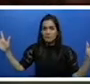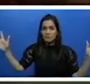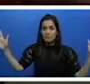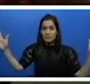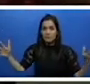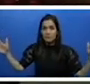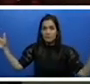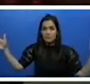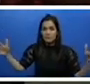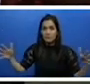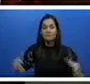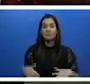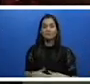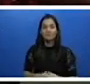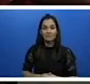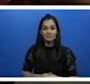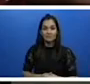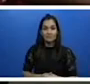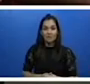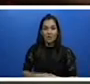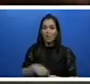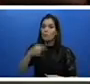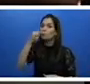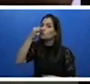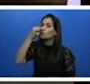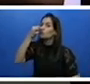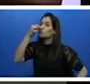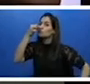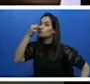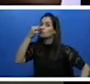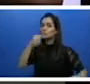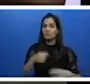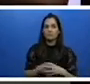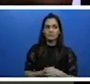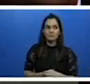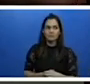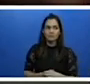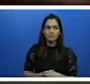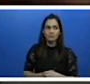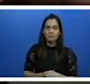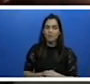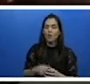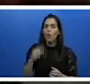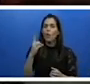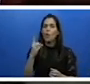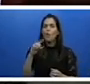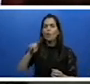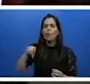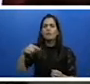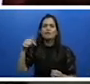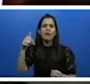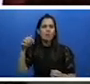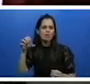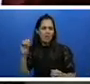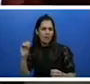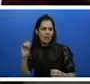ponta do bico. A envergadura da asa é de 1,70 m